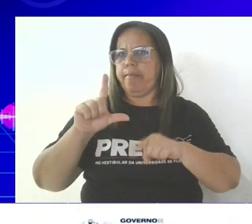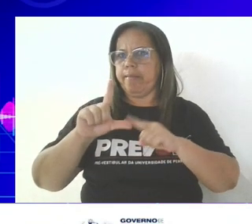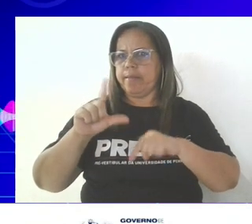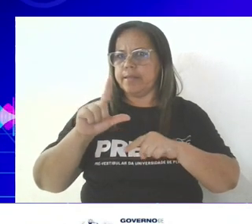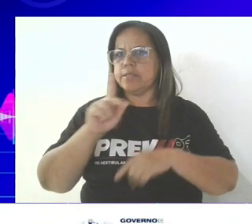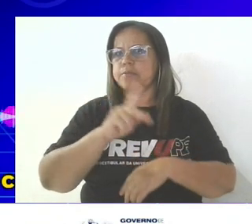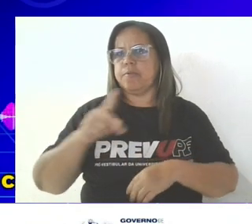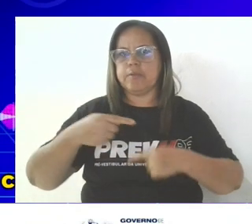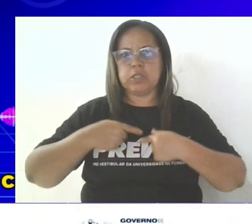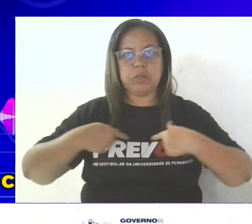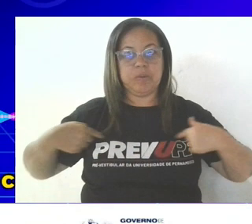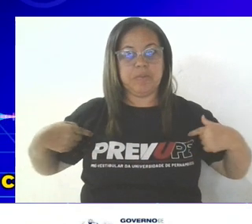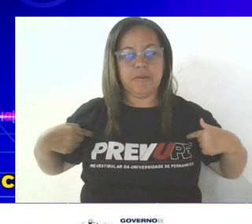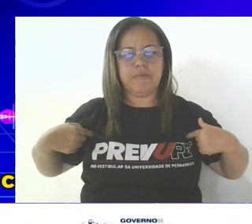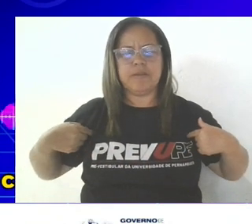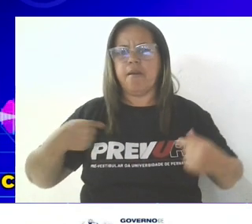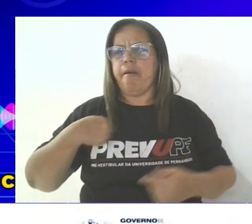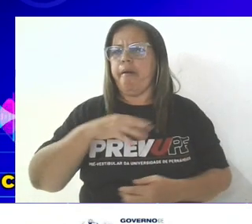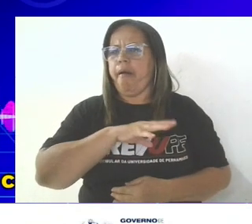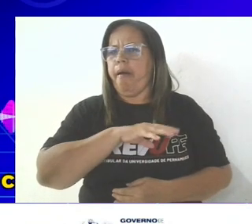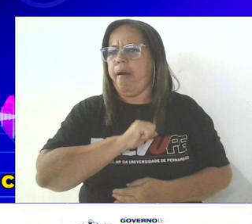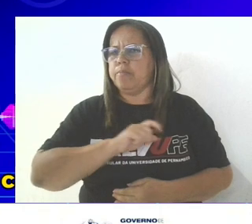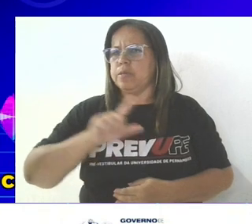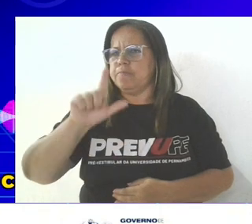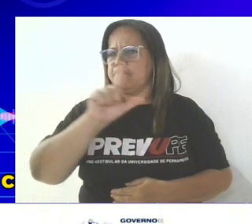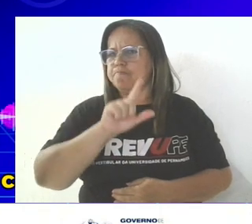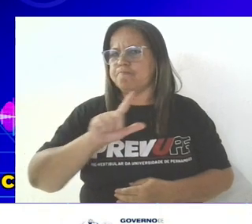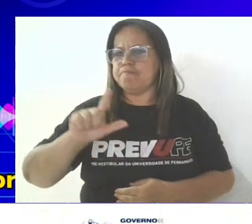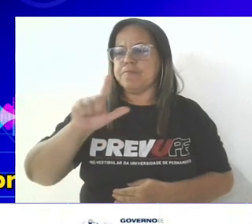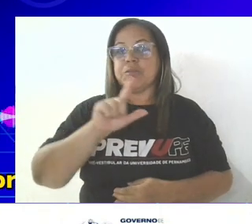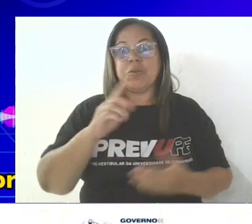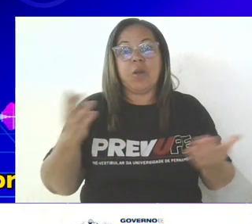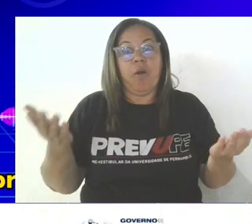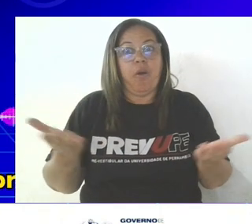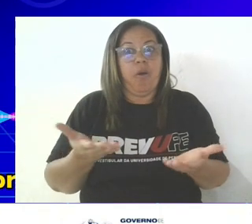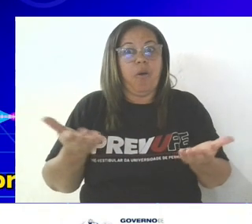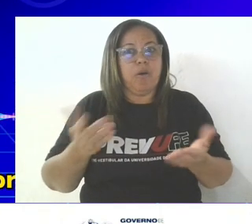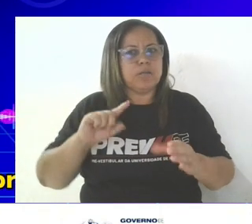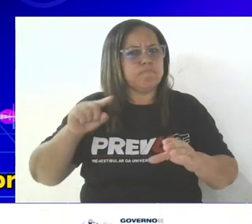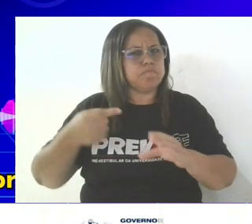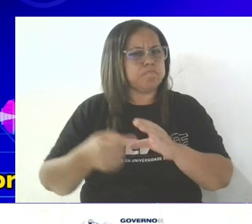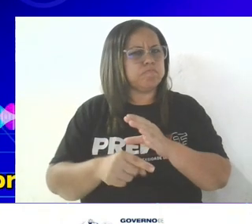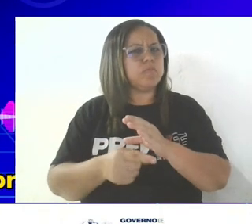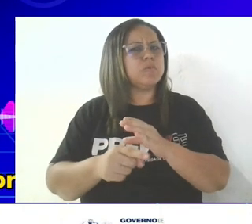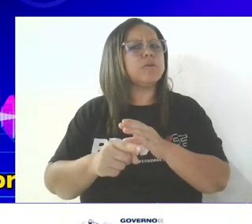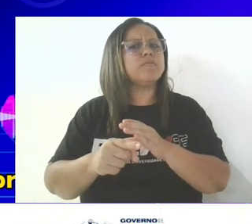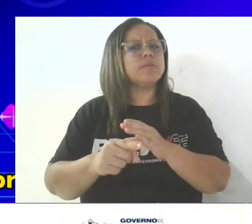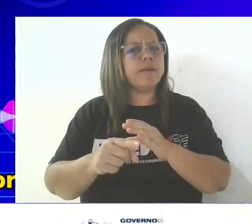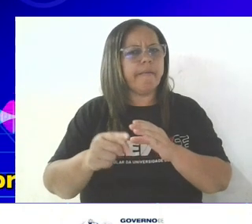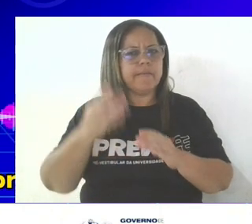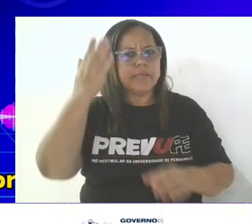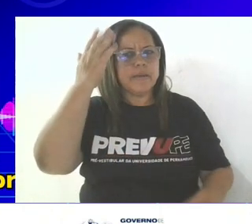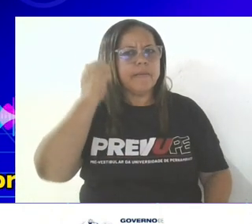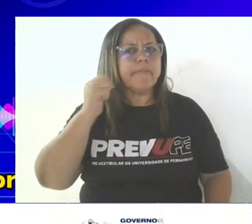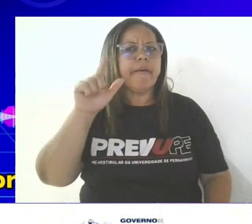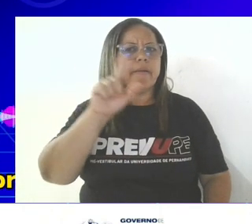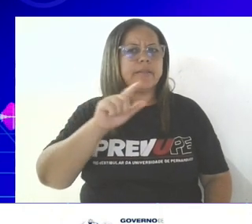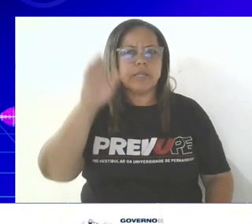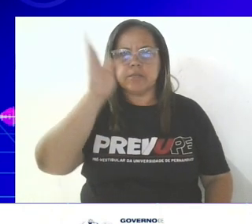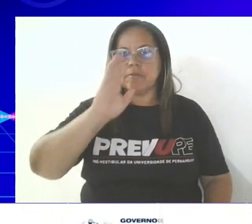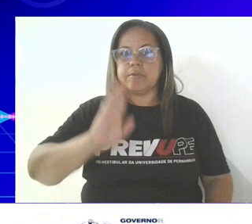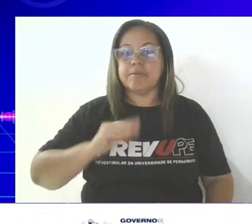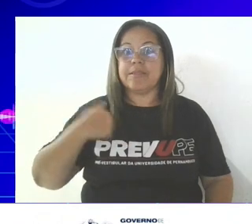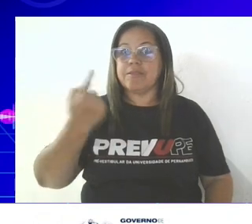PR sou também uma pessoa que curte literatura para caramba e hoje vamos mergulhar nas águas da literatura brasileira